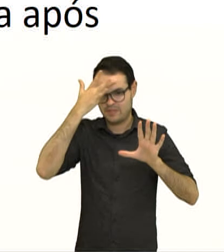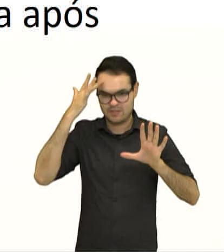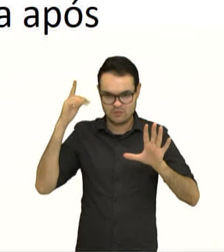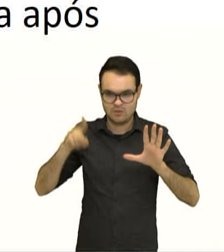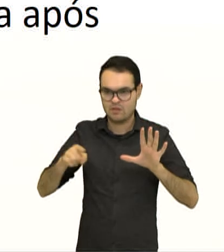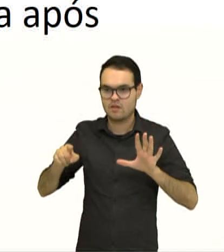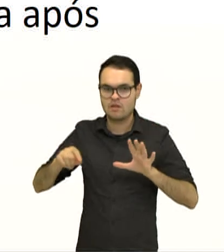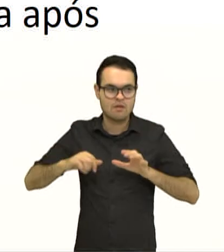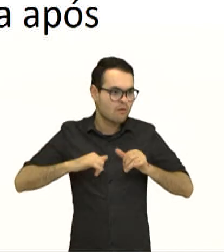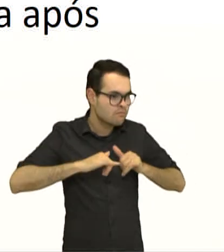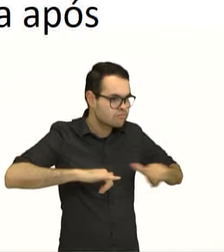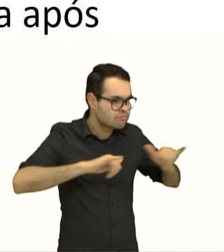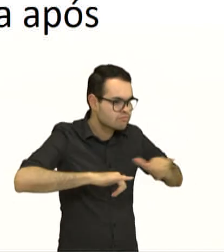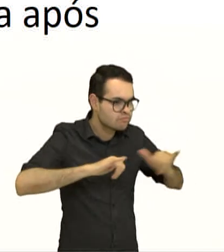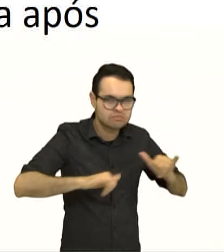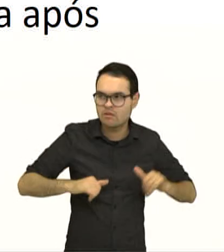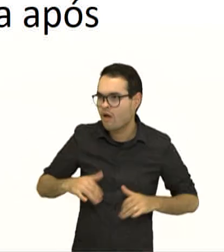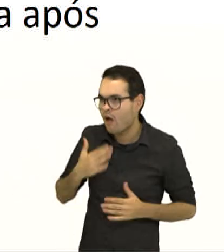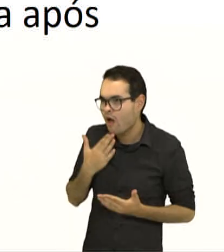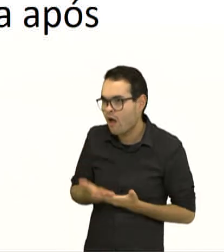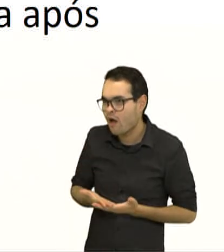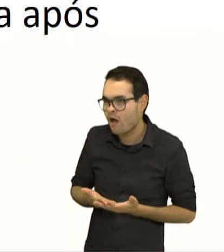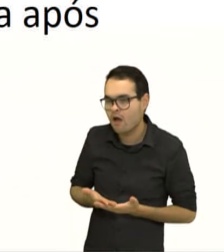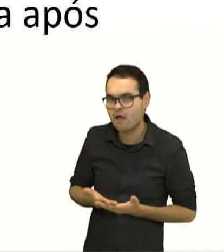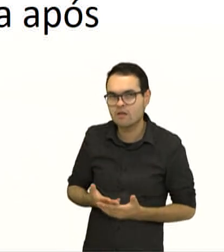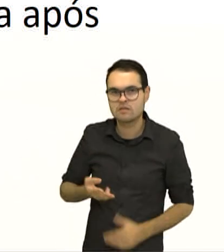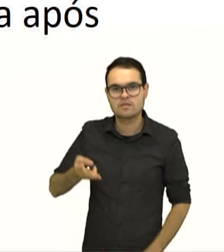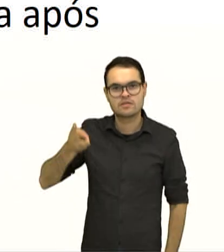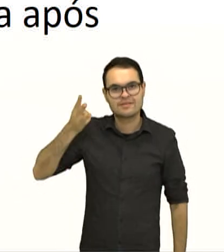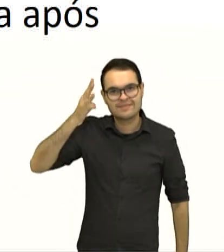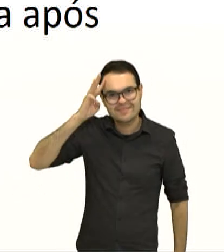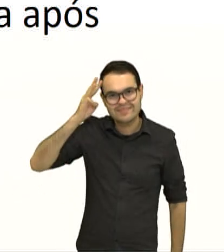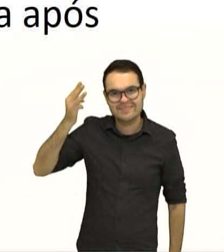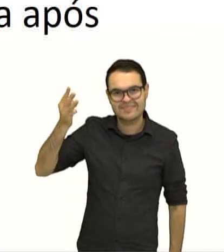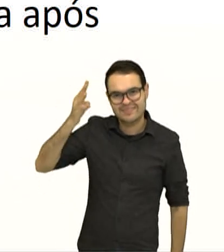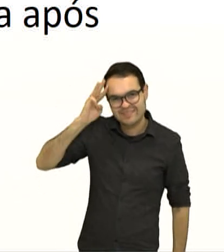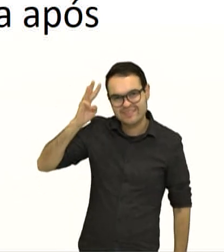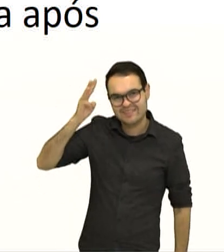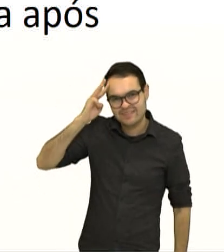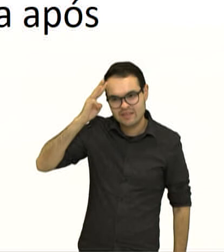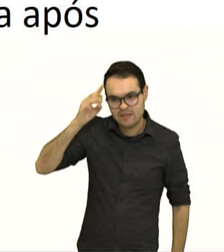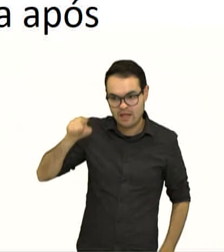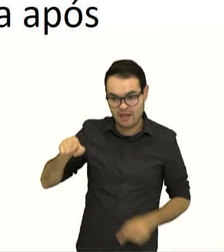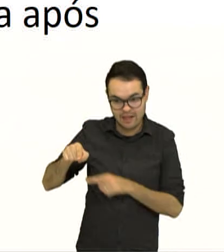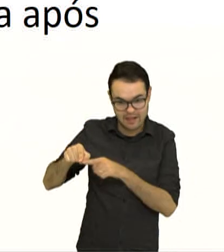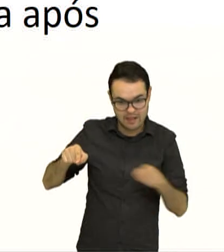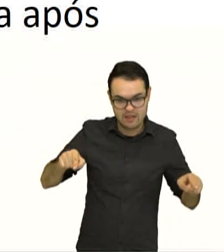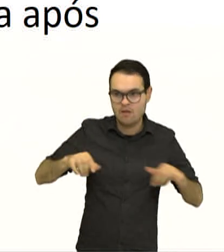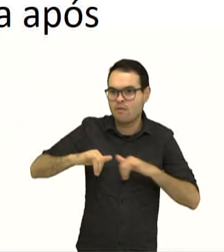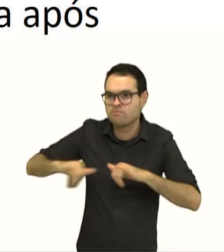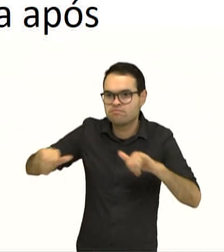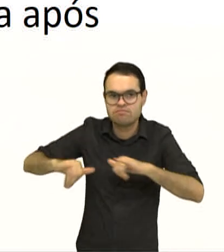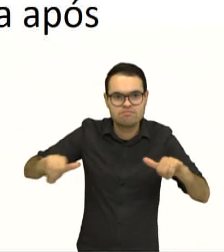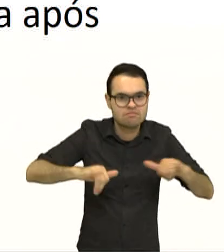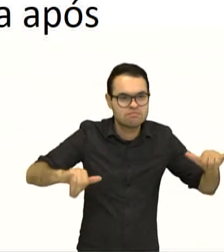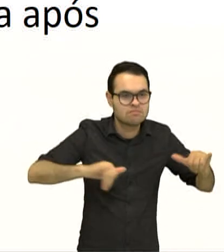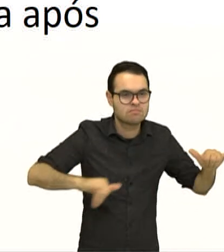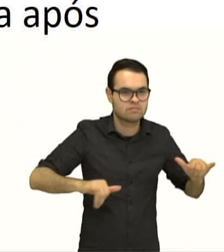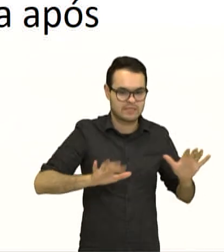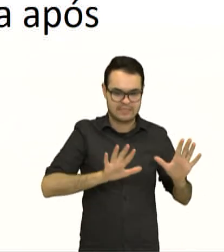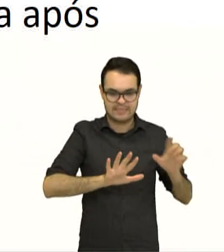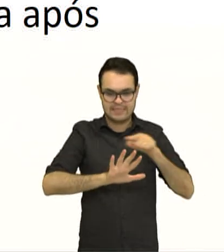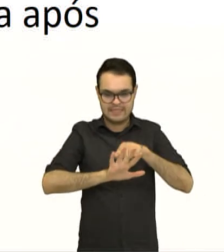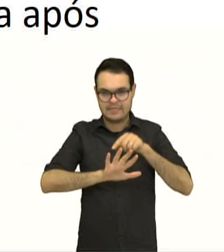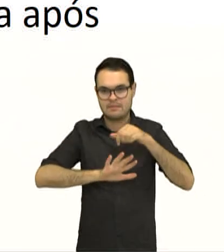de uma notícia. Na terça, cada pessoa contou a notícia para outras 10. E estas,